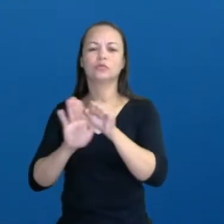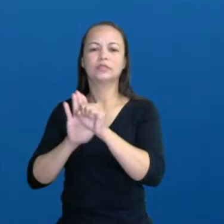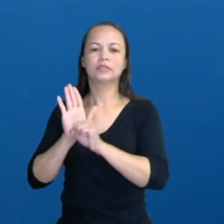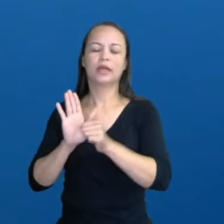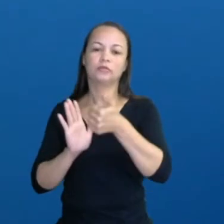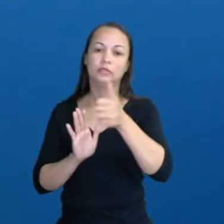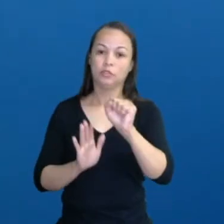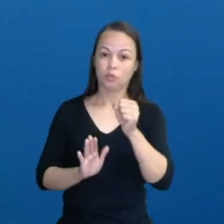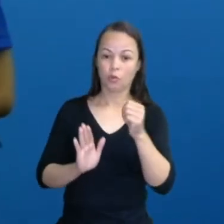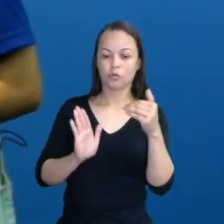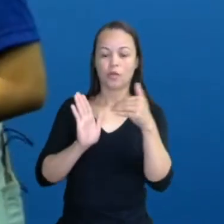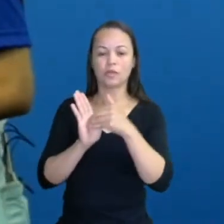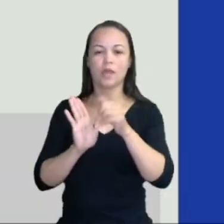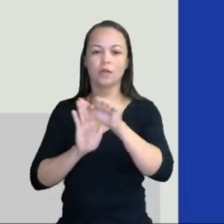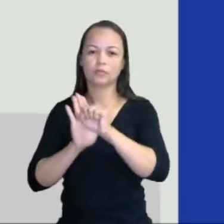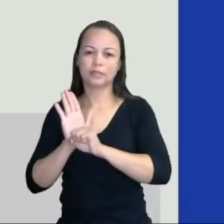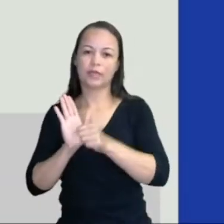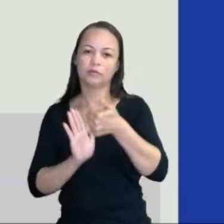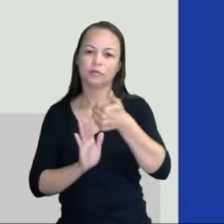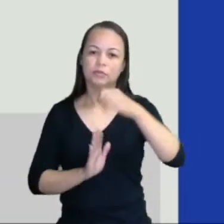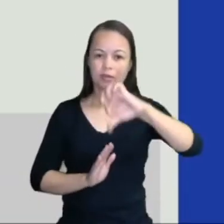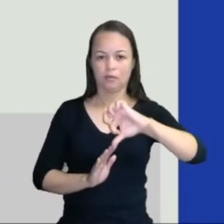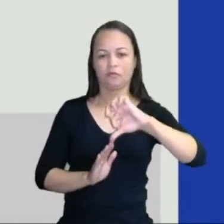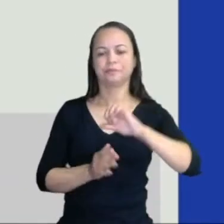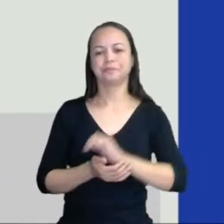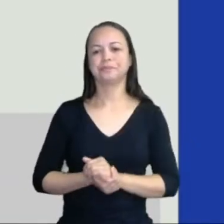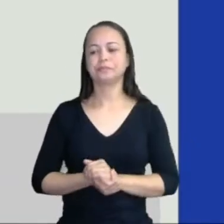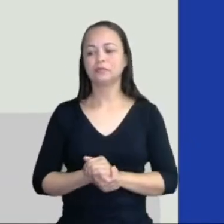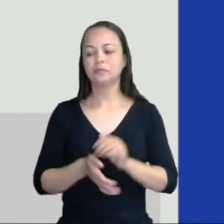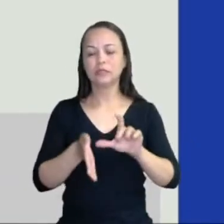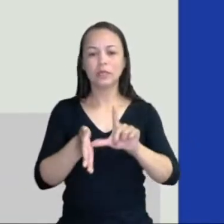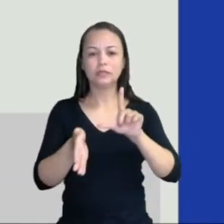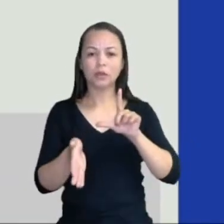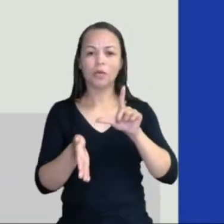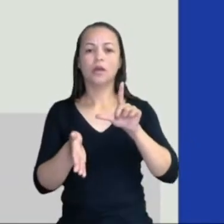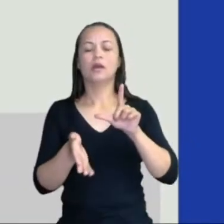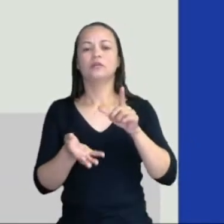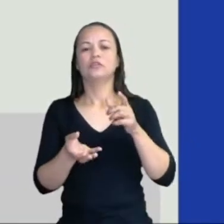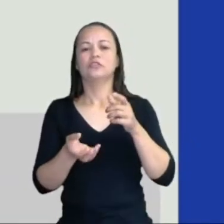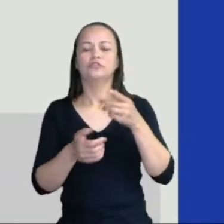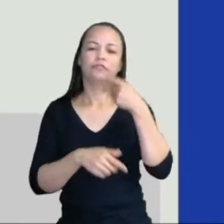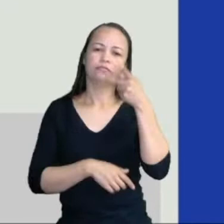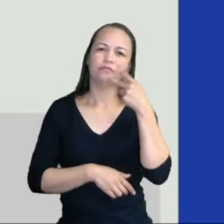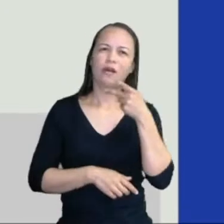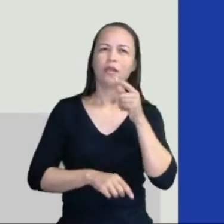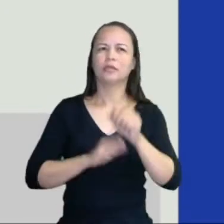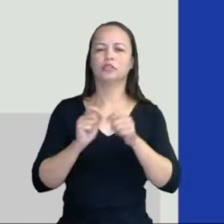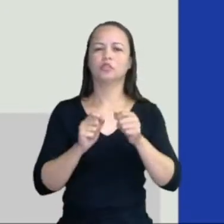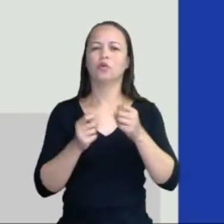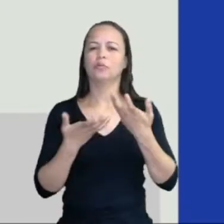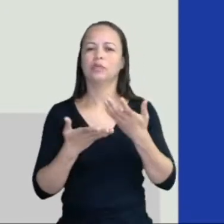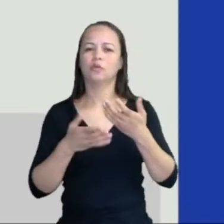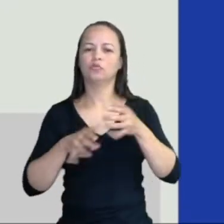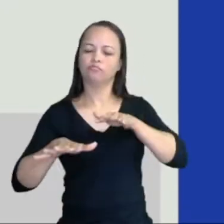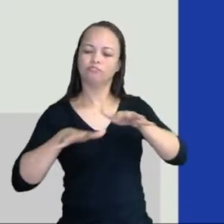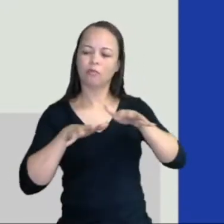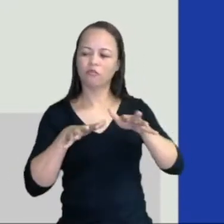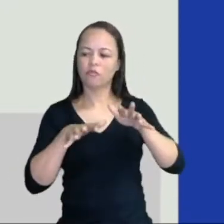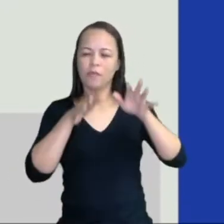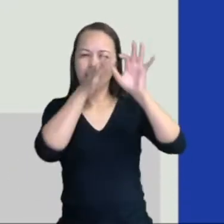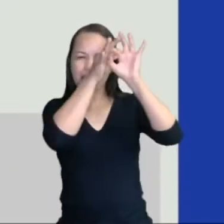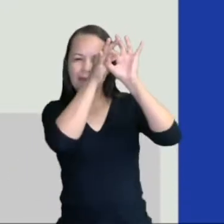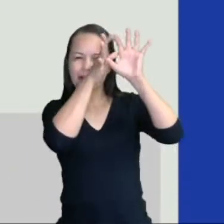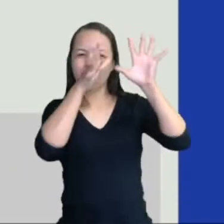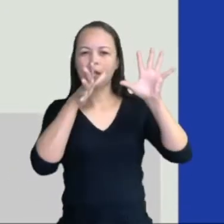século XIX. Vamos lá? Então, antes de falarmos sobre os movimentos liberais, é importante a